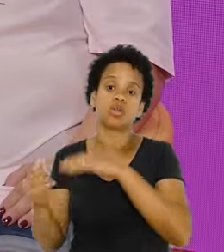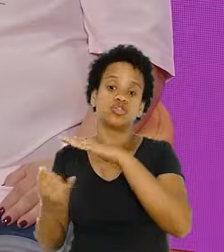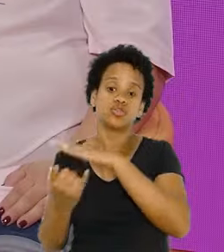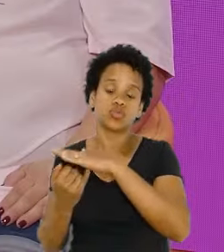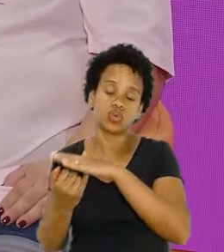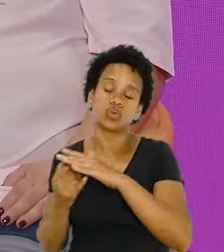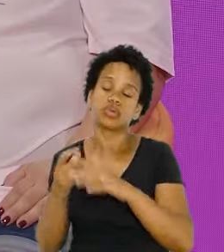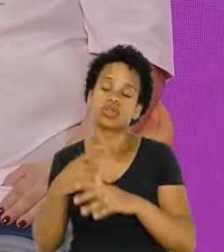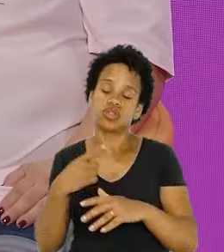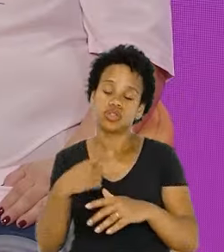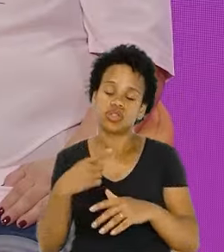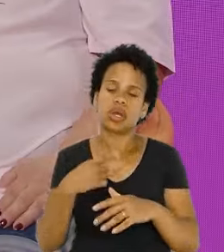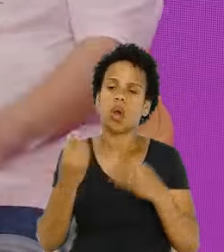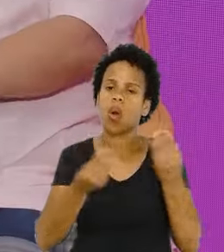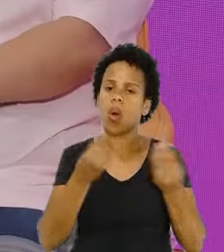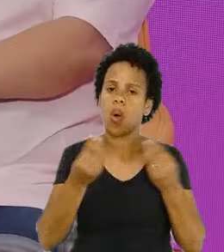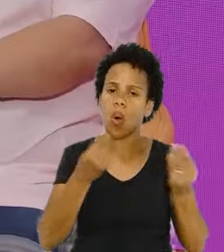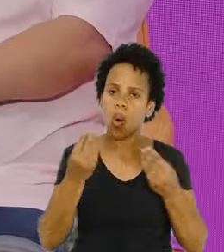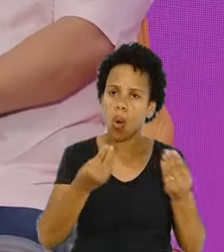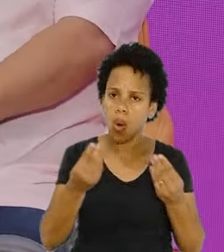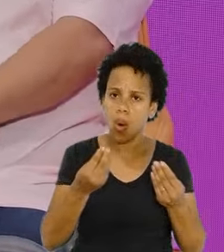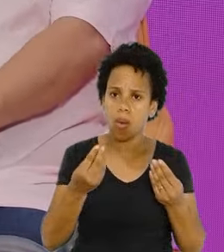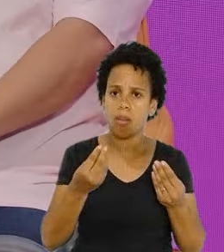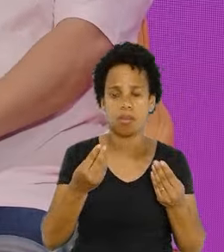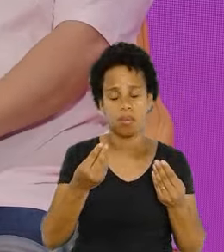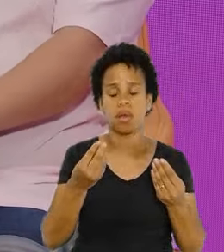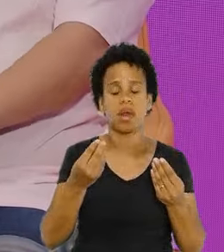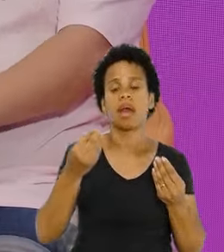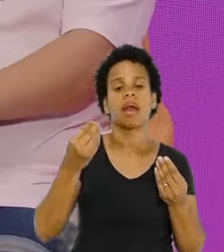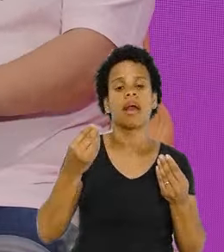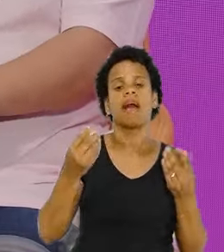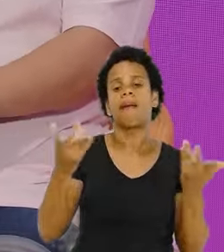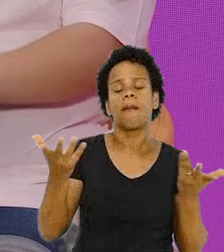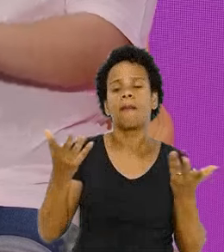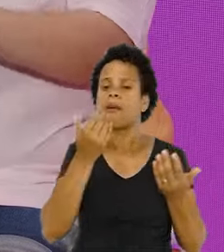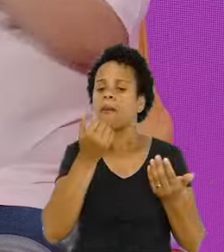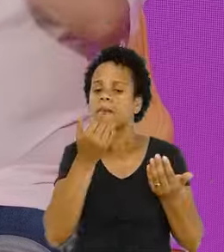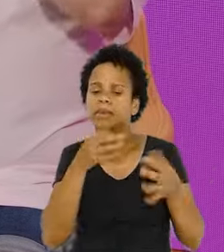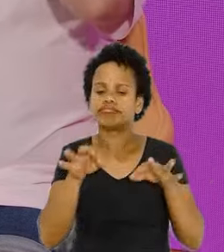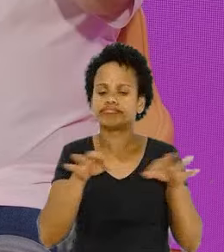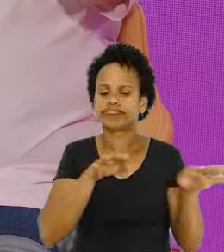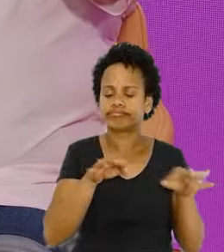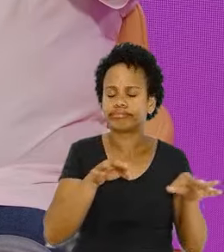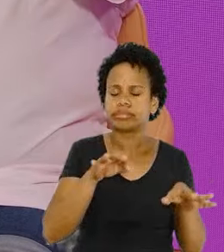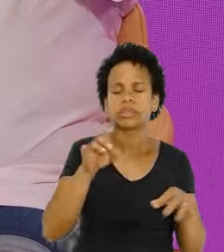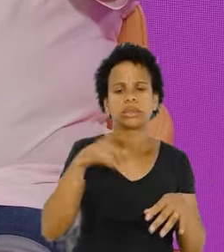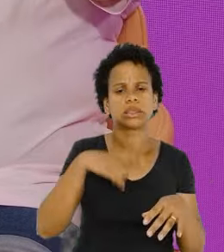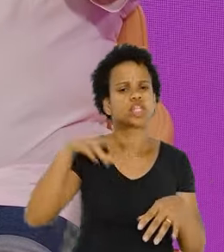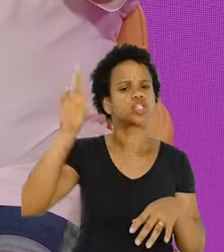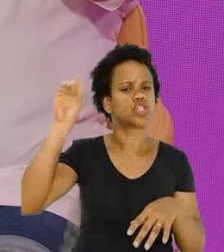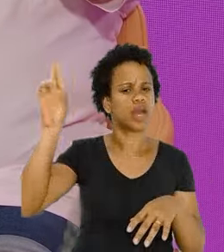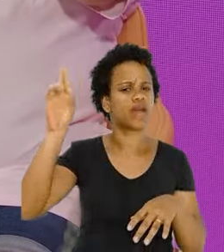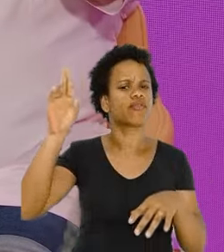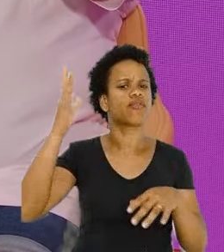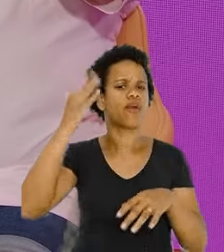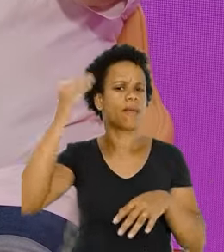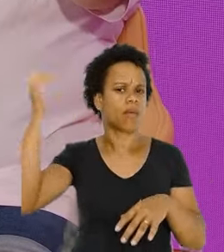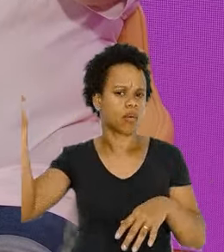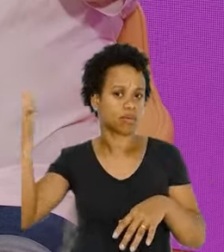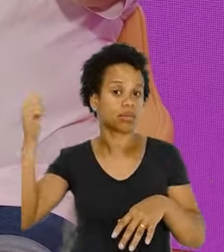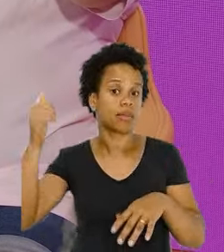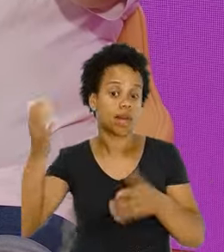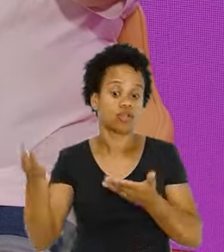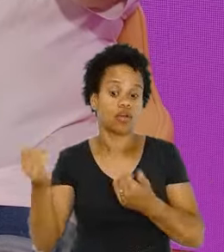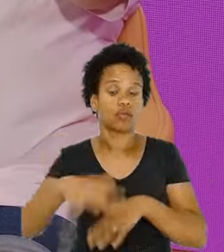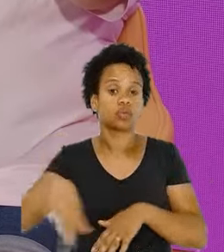vivência de gastronomia para jovens com síndrome de down inclusive com chefes famosos né aí ela teve a